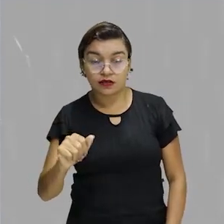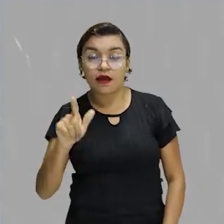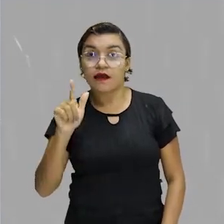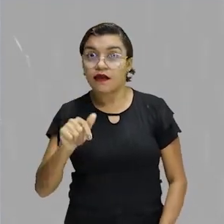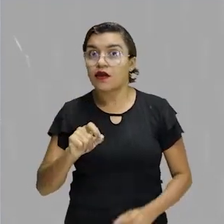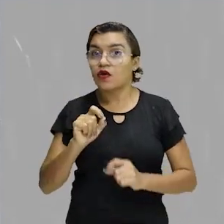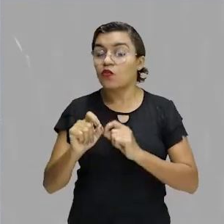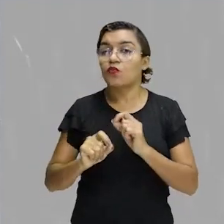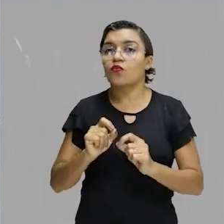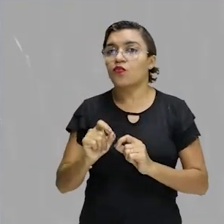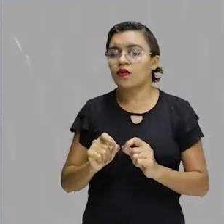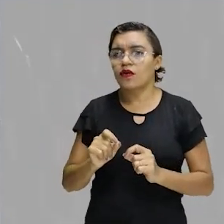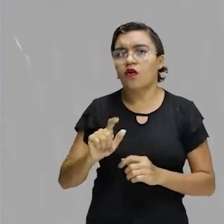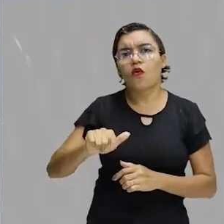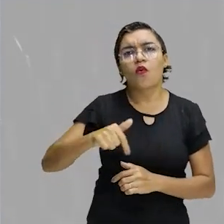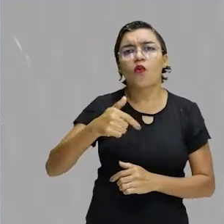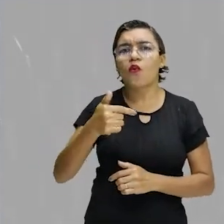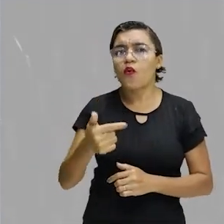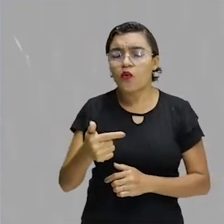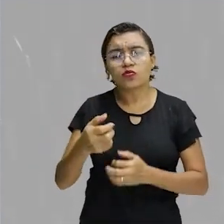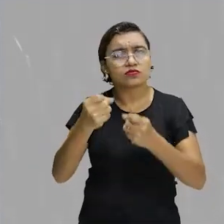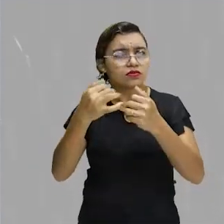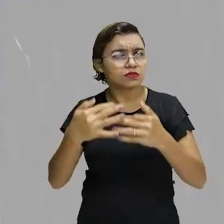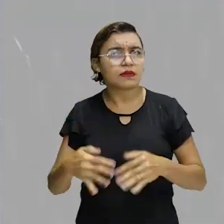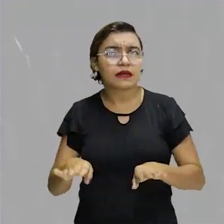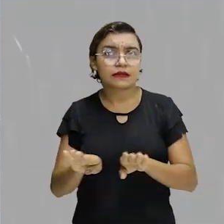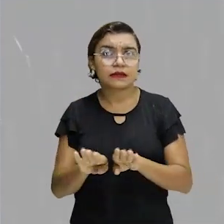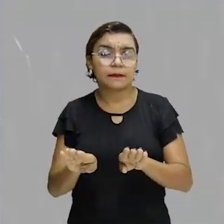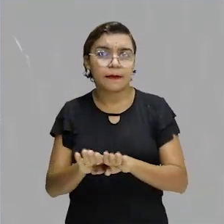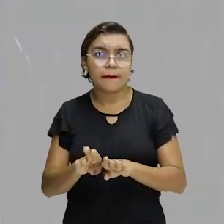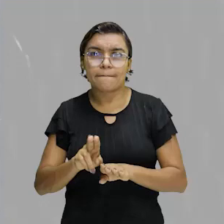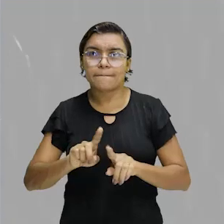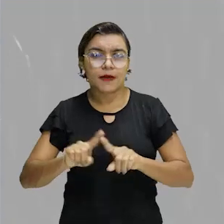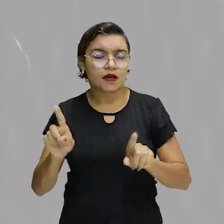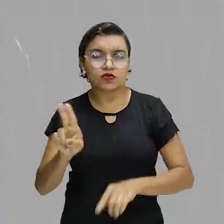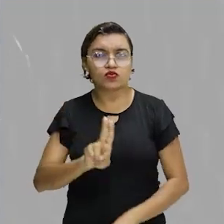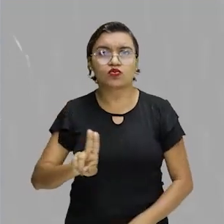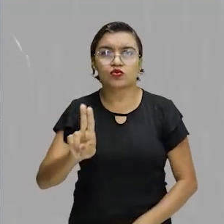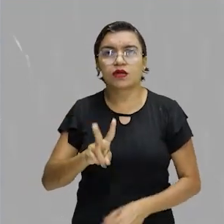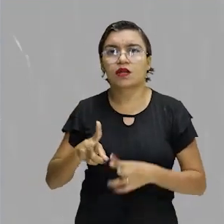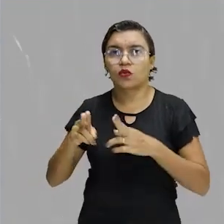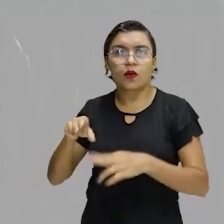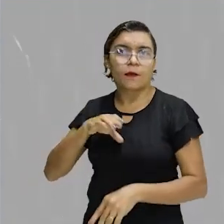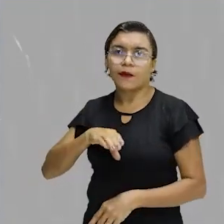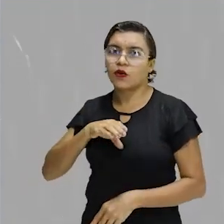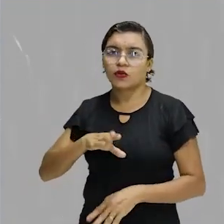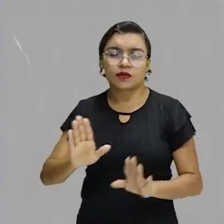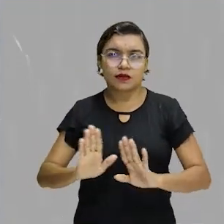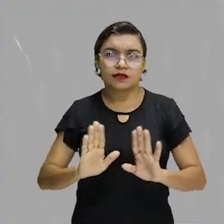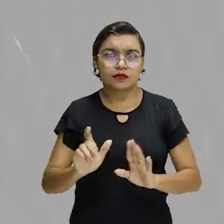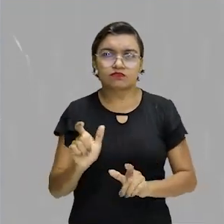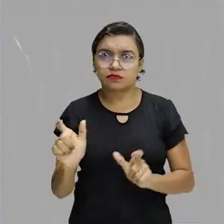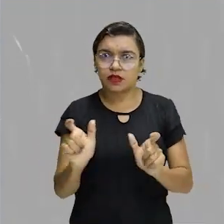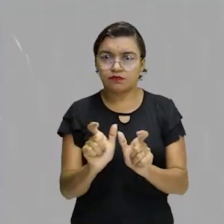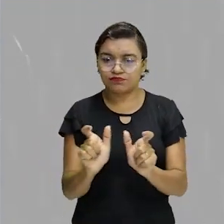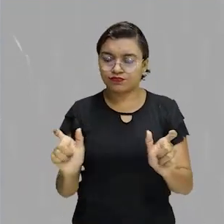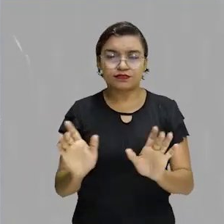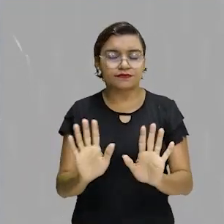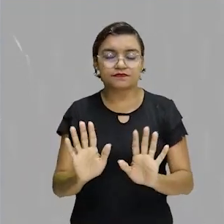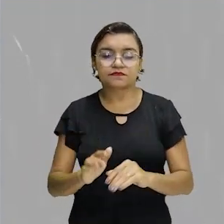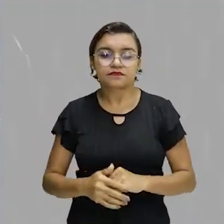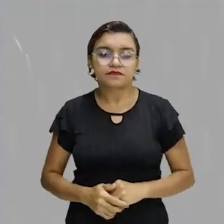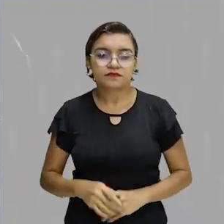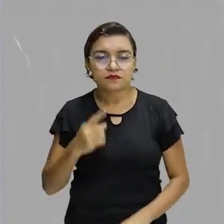objetivo descrever uma série de acontecimentos, tá bom? Mas não é tão utilizado como em português os dois termos separados.